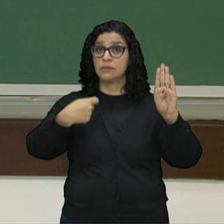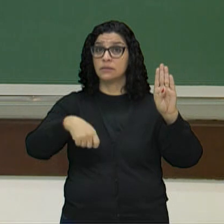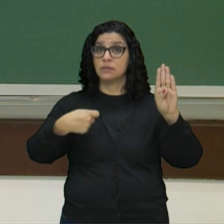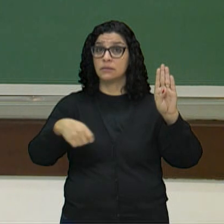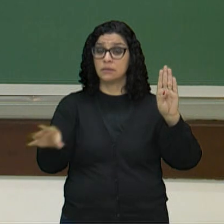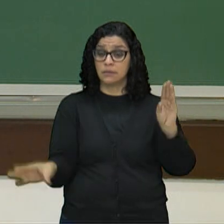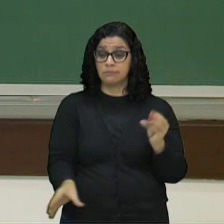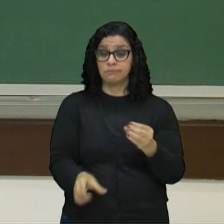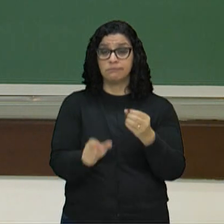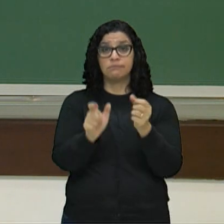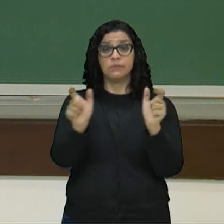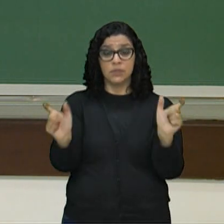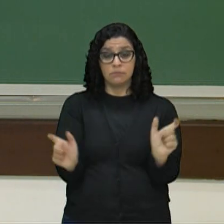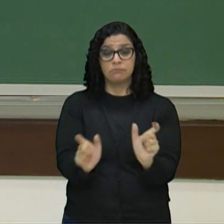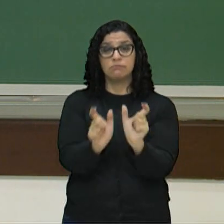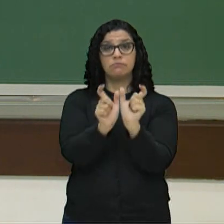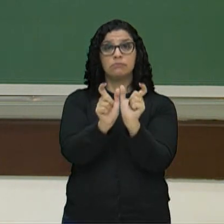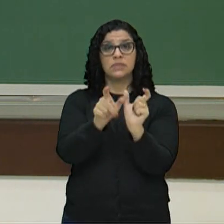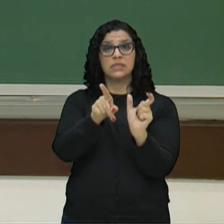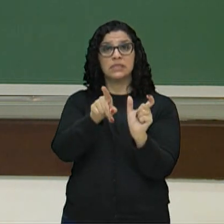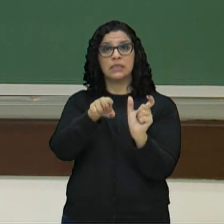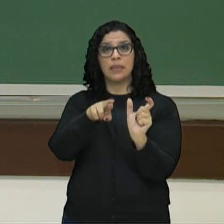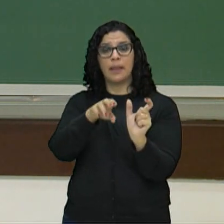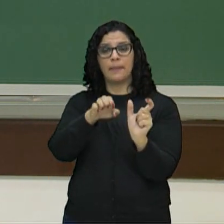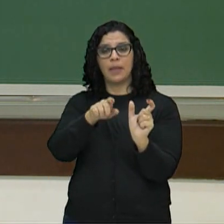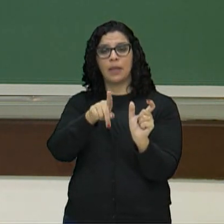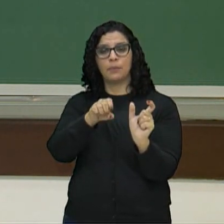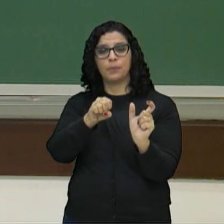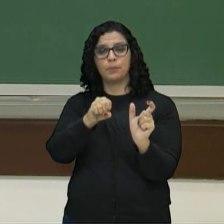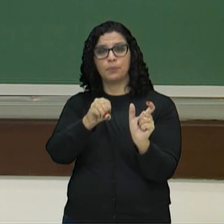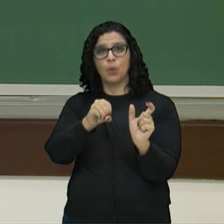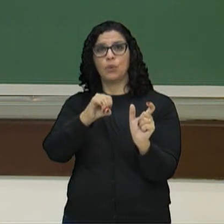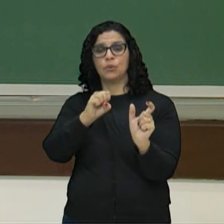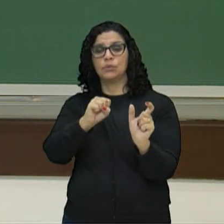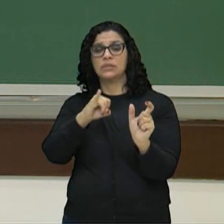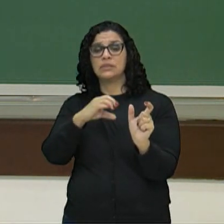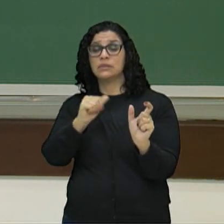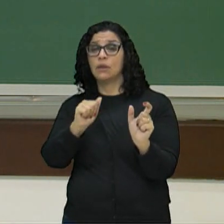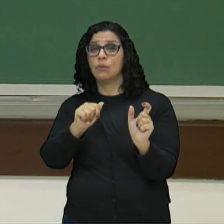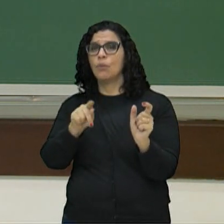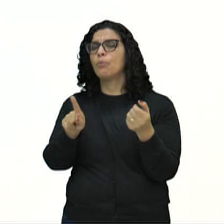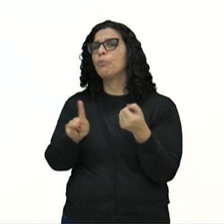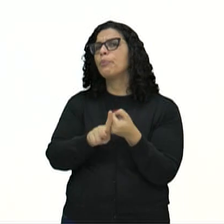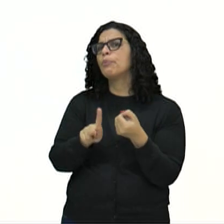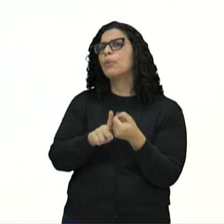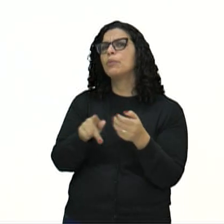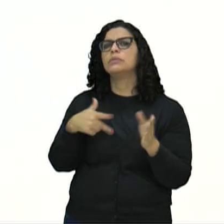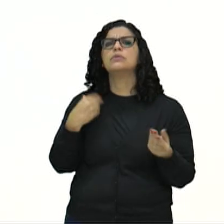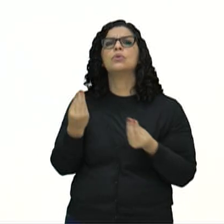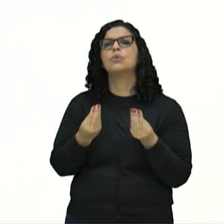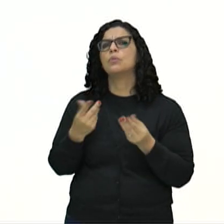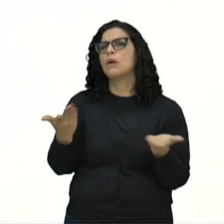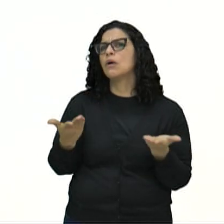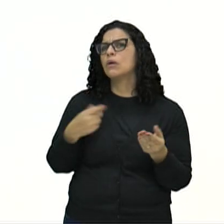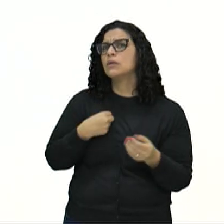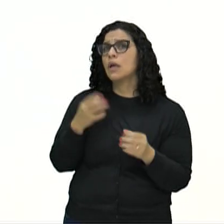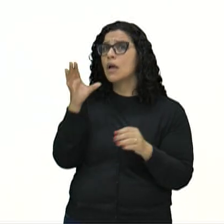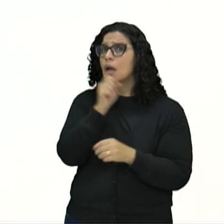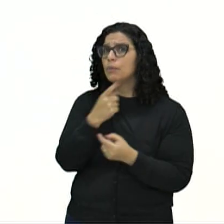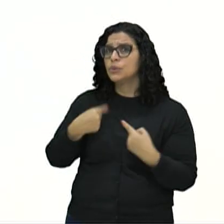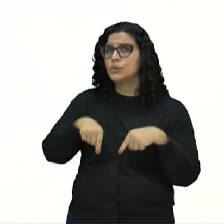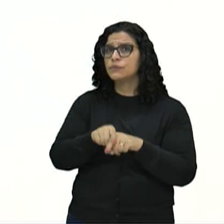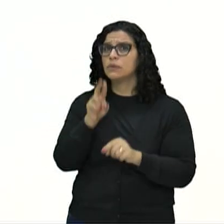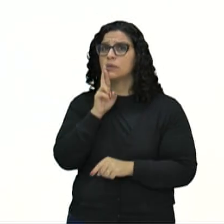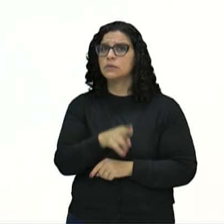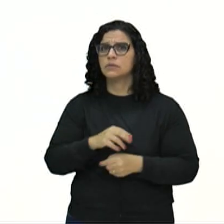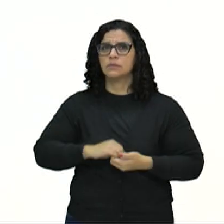B. Foi necessário acrescentar uma preposição ao pronome? Rapidinho aí a gente já vem